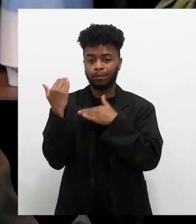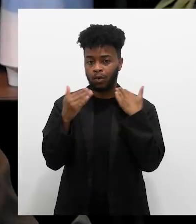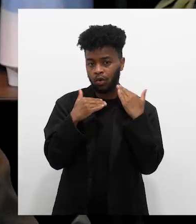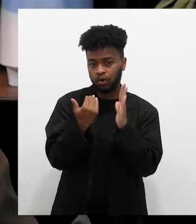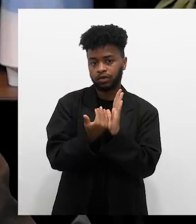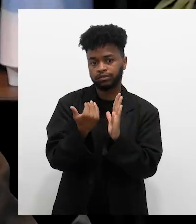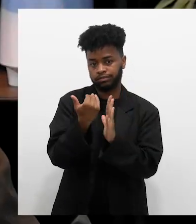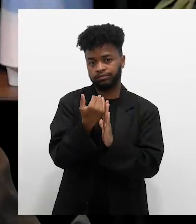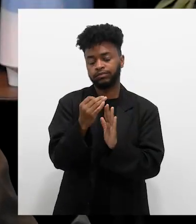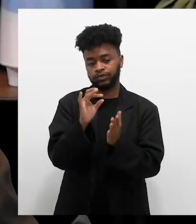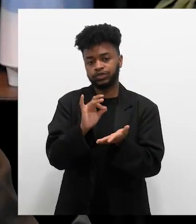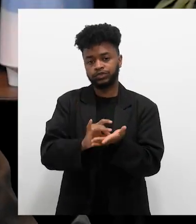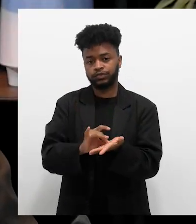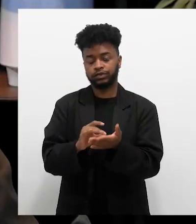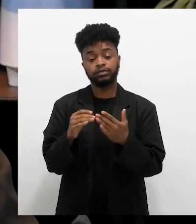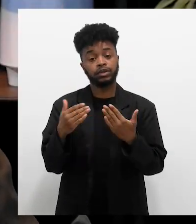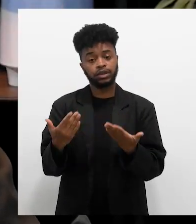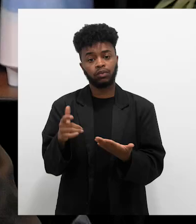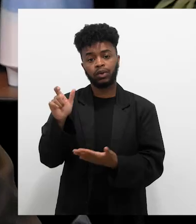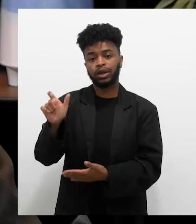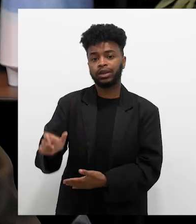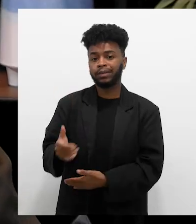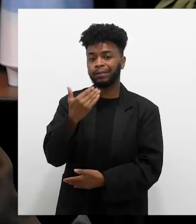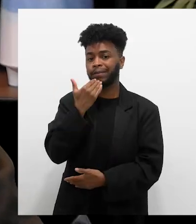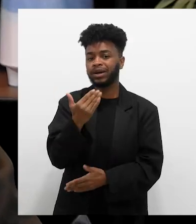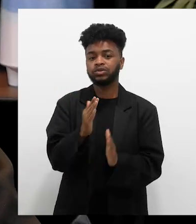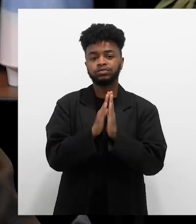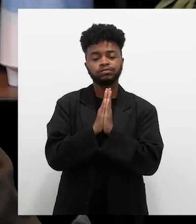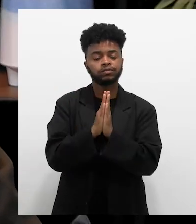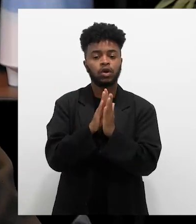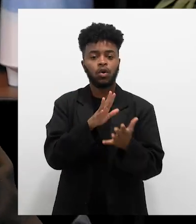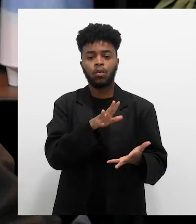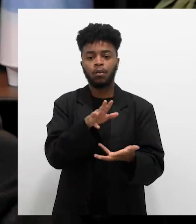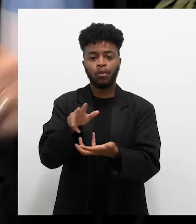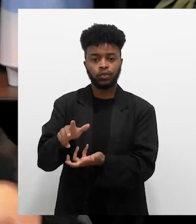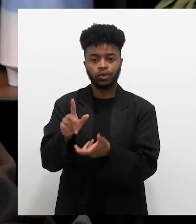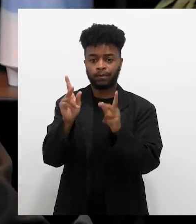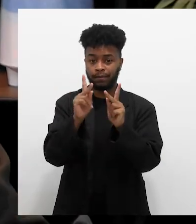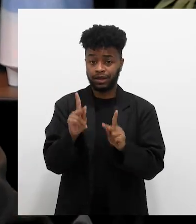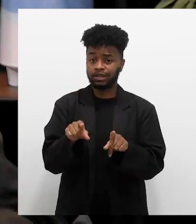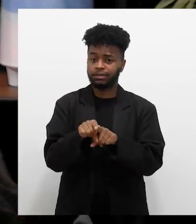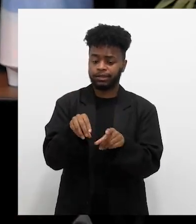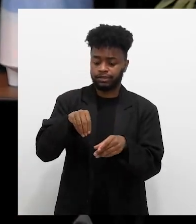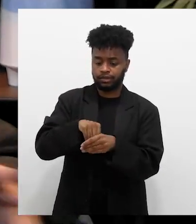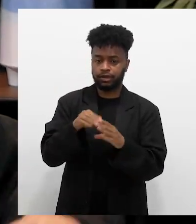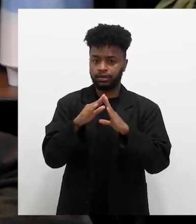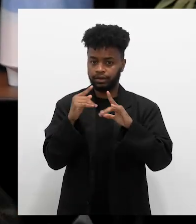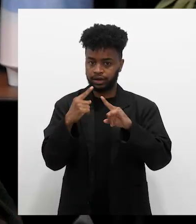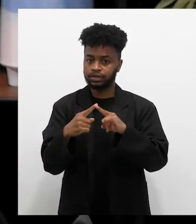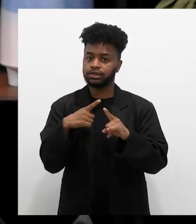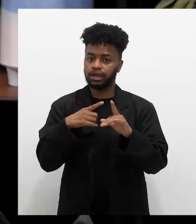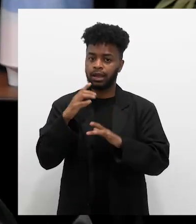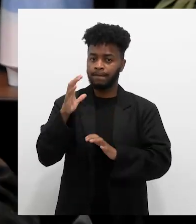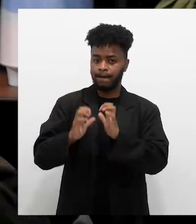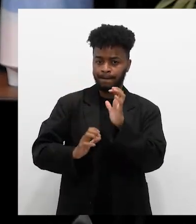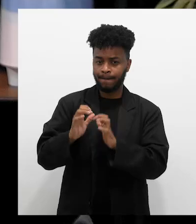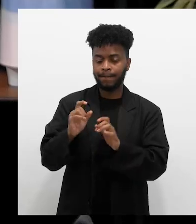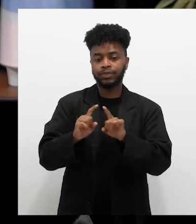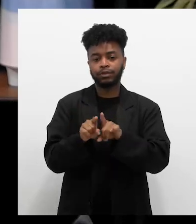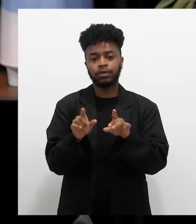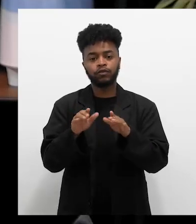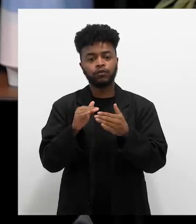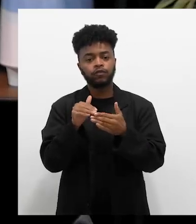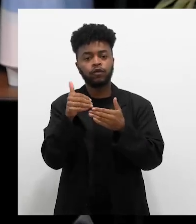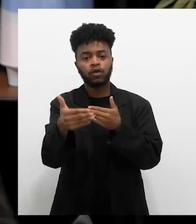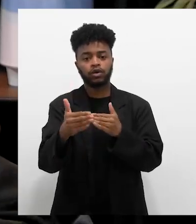guerra. Essa é a realidade. Então ele faz um apelo ao mundo da paz. A paz interna na igreja, que tem seus conflitos, e a